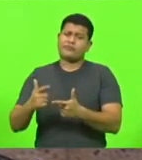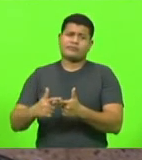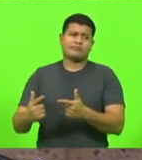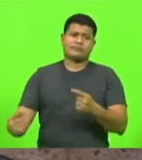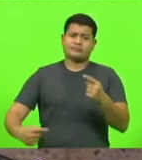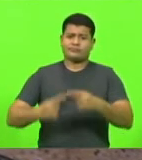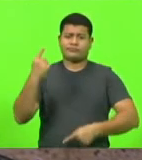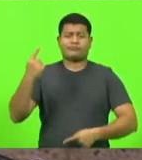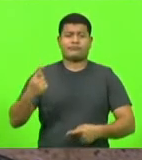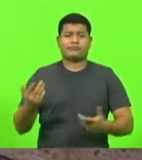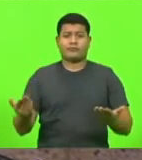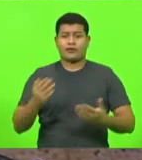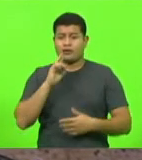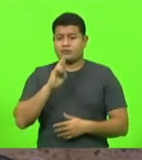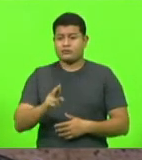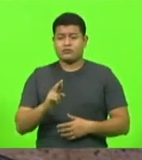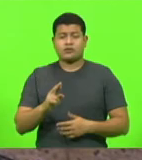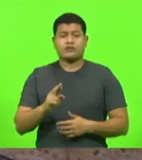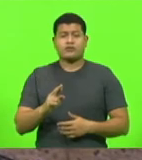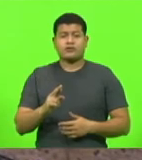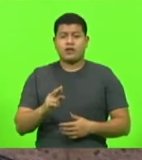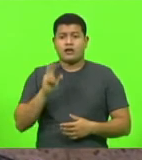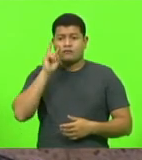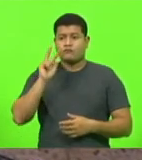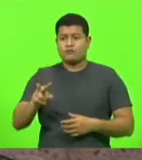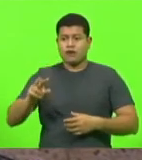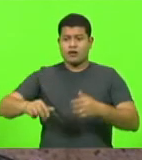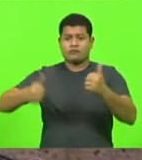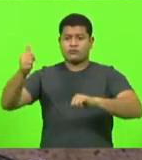os resultados. Então, aquela história...